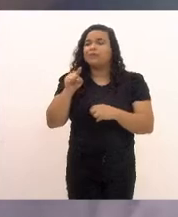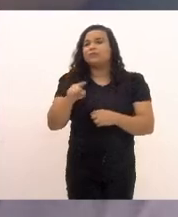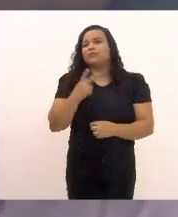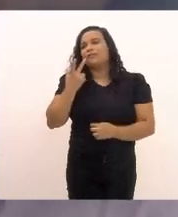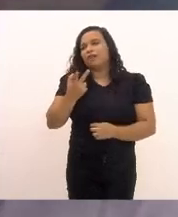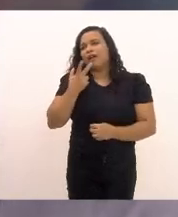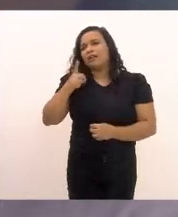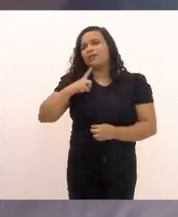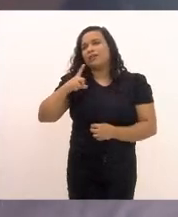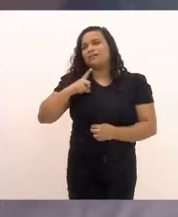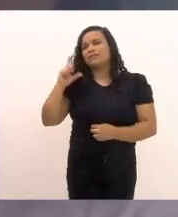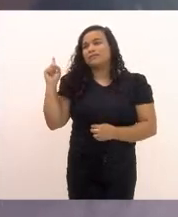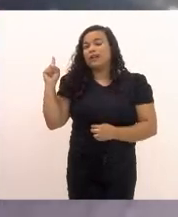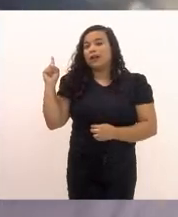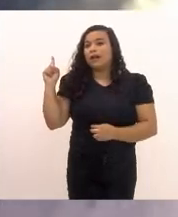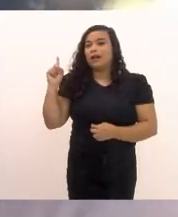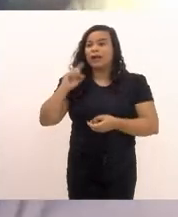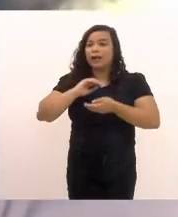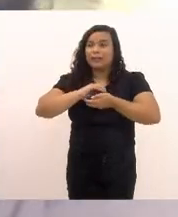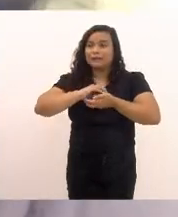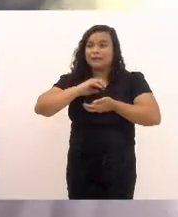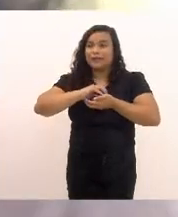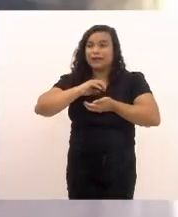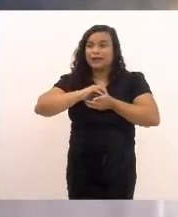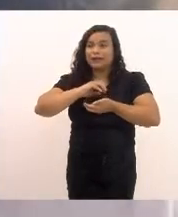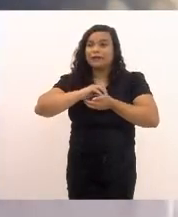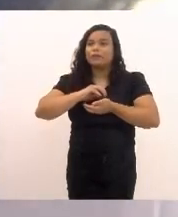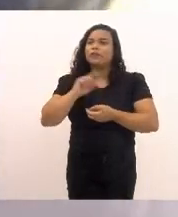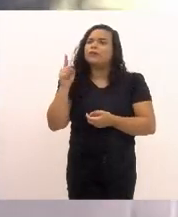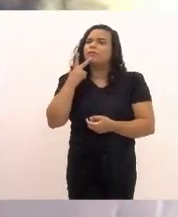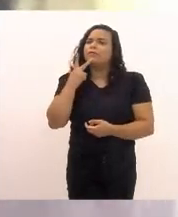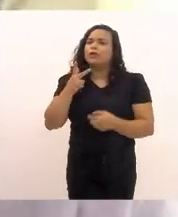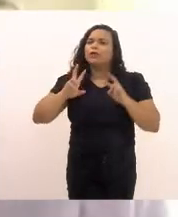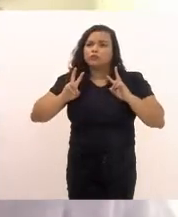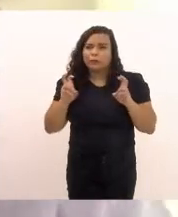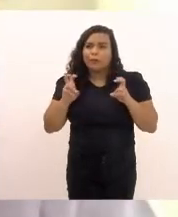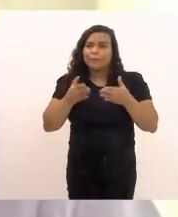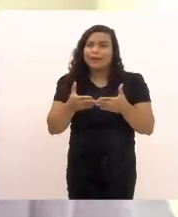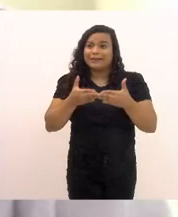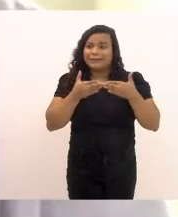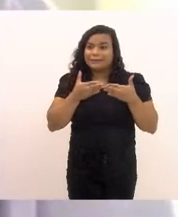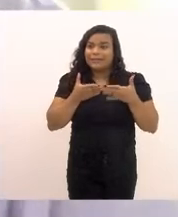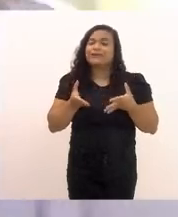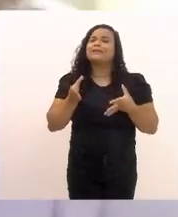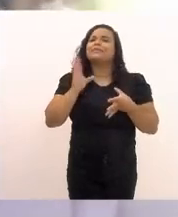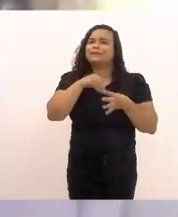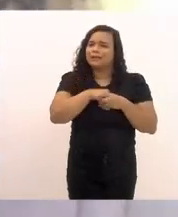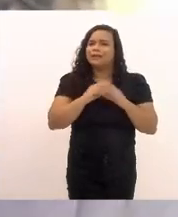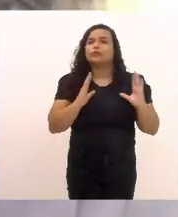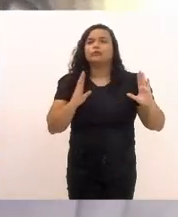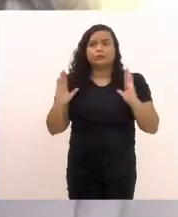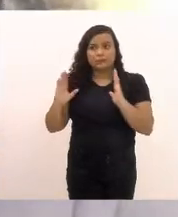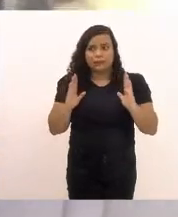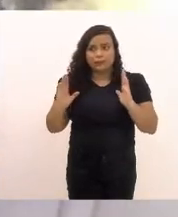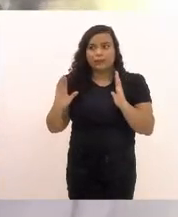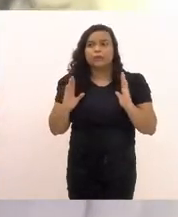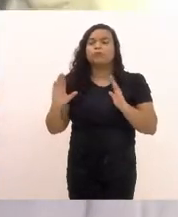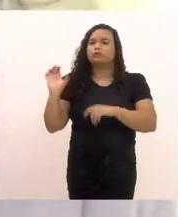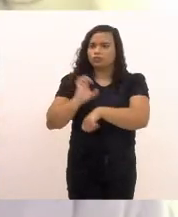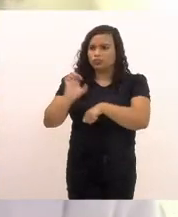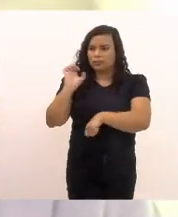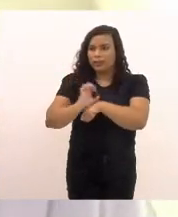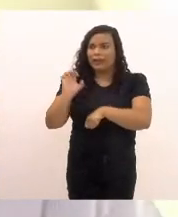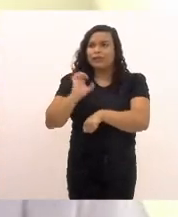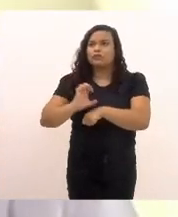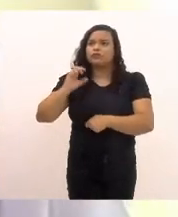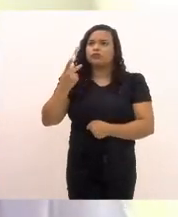o STF, ele declarou que a licença deve estar dentro do cômputo do tempo de estágio probatório. Então, tendo em